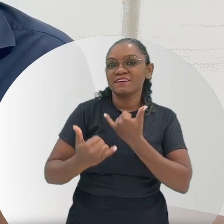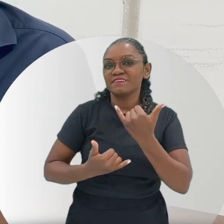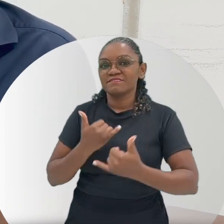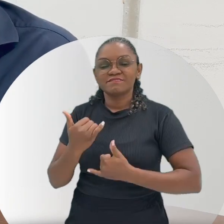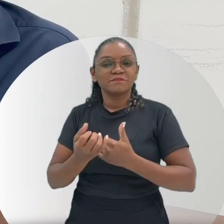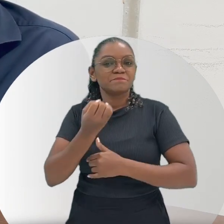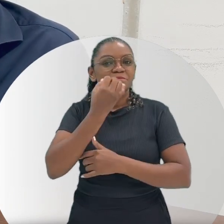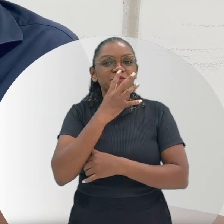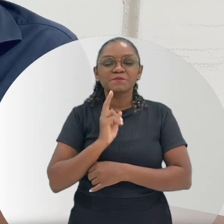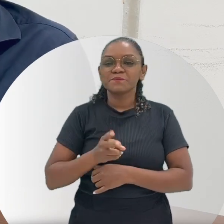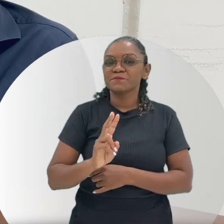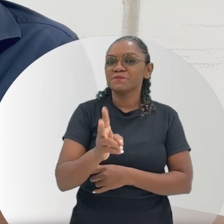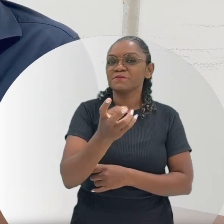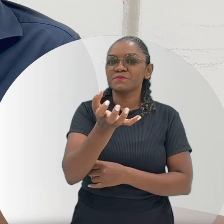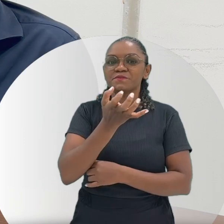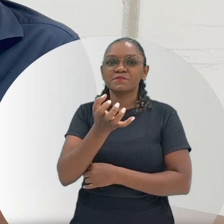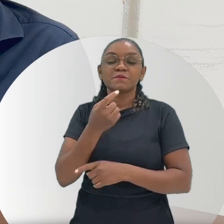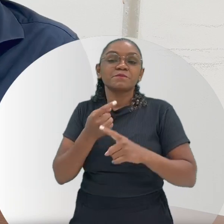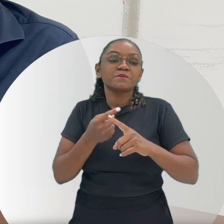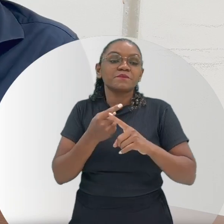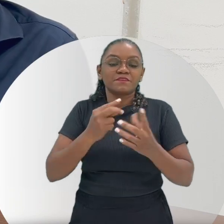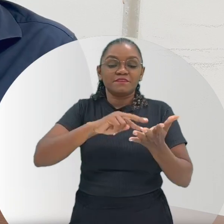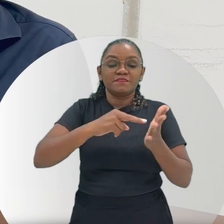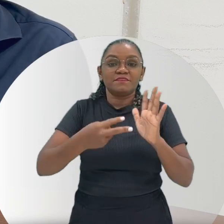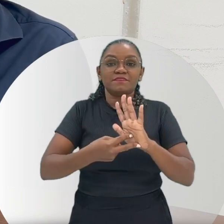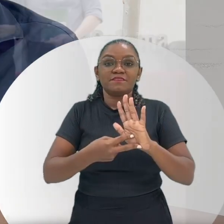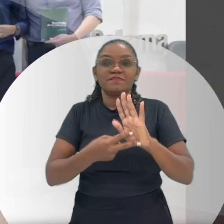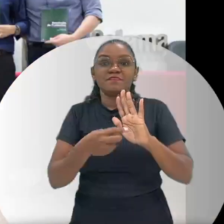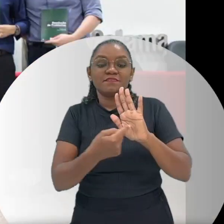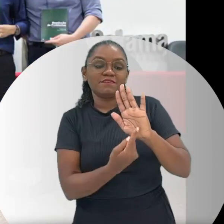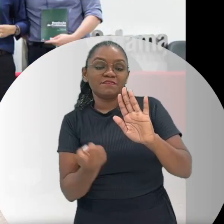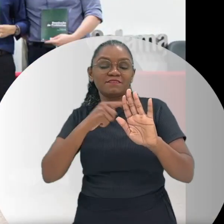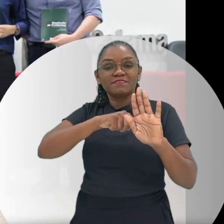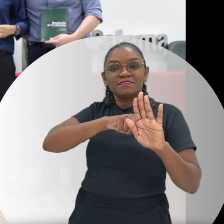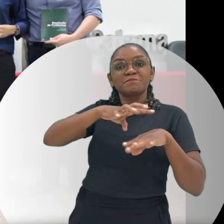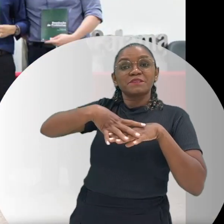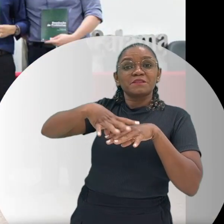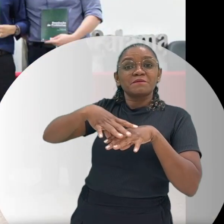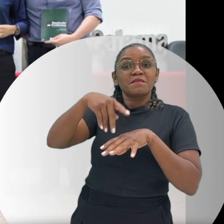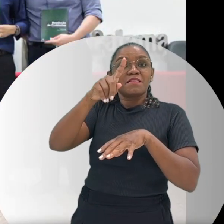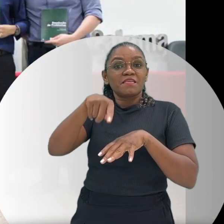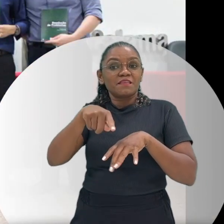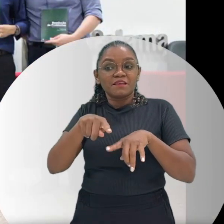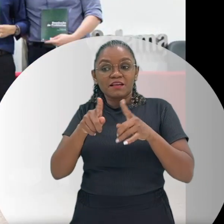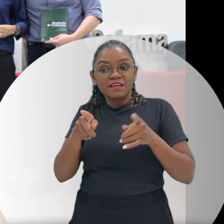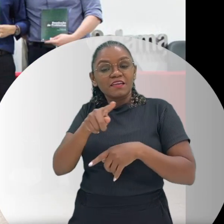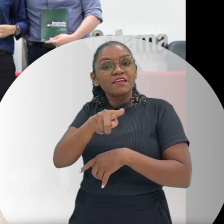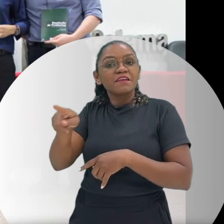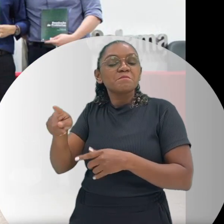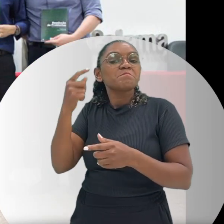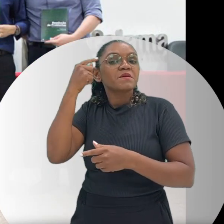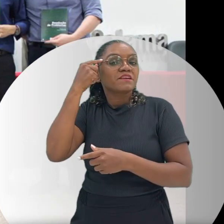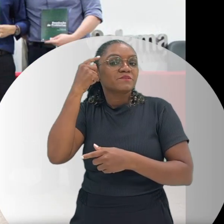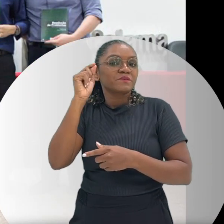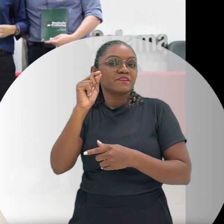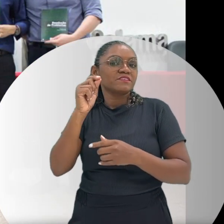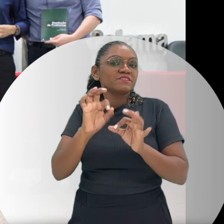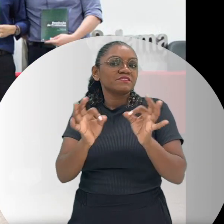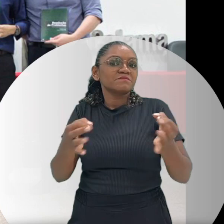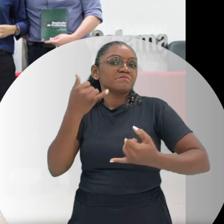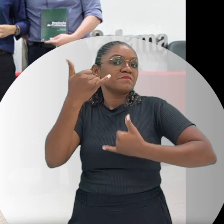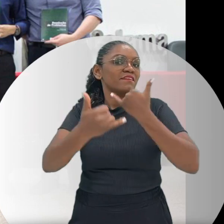brincadeira que tinha todo um fundo matemático, todo um fundo científico, mas era uma brincadeira para o olhar deles. Então isso foi muito